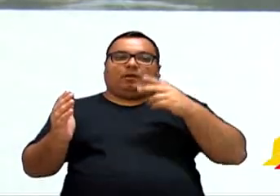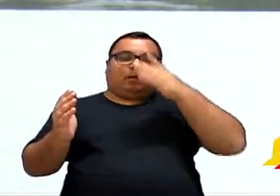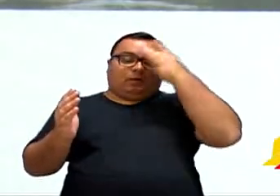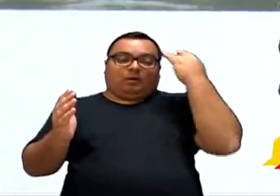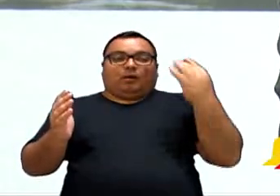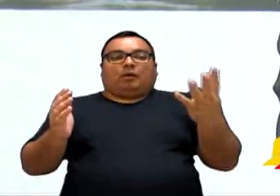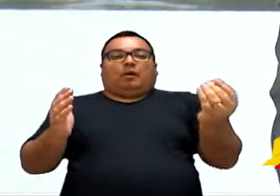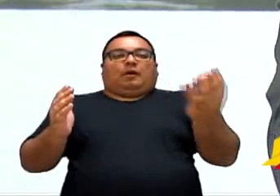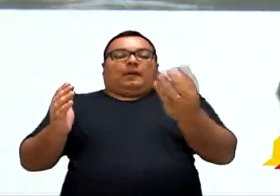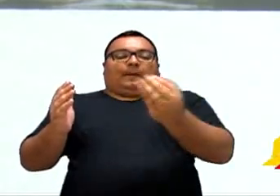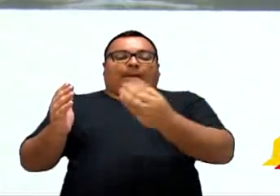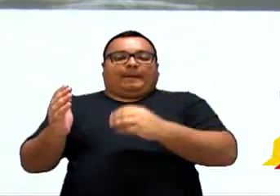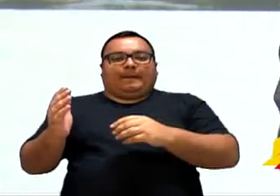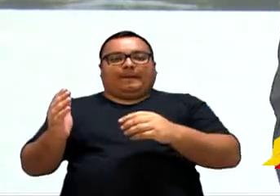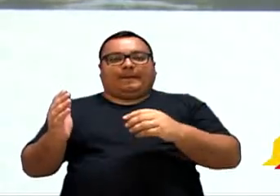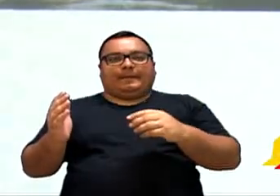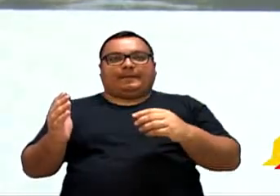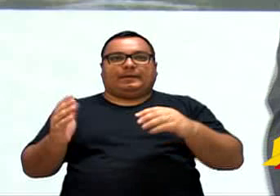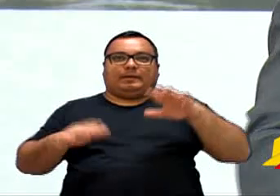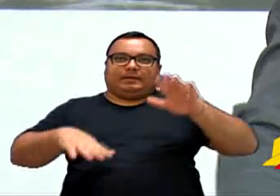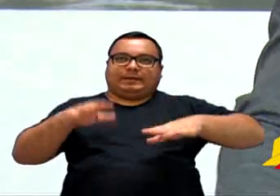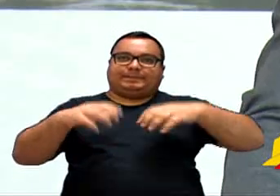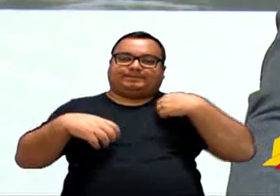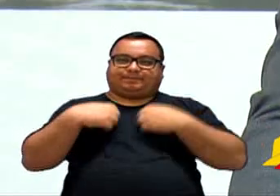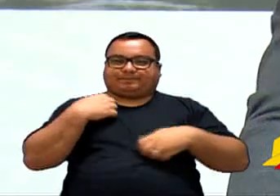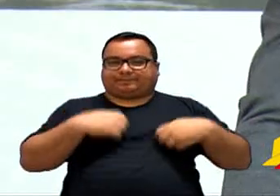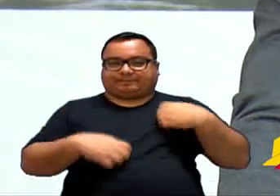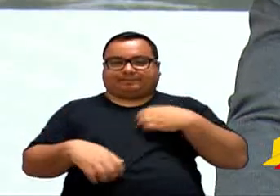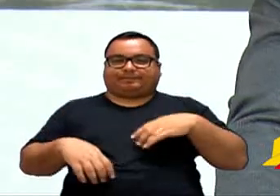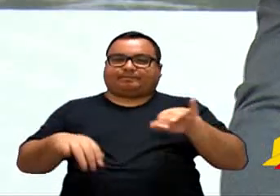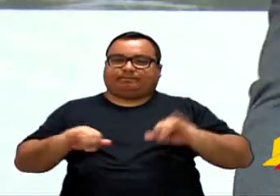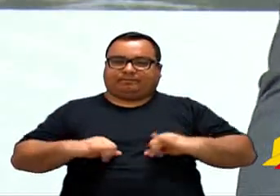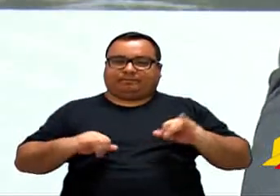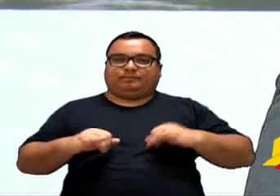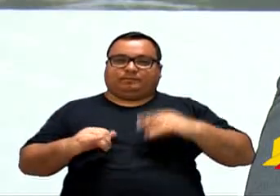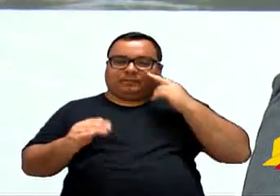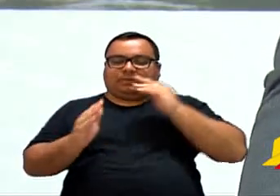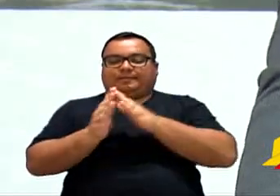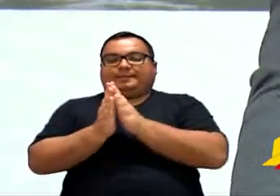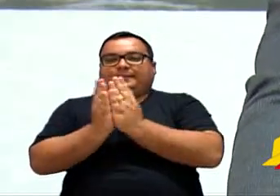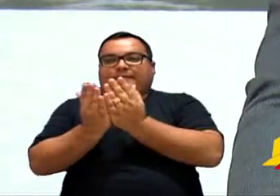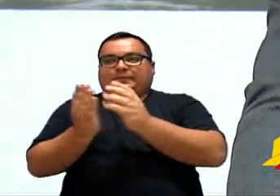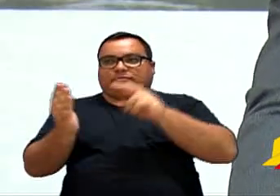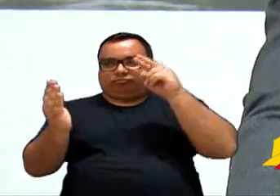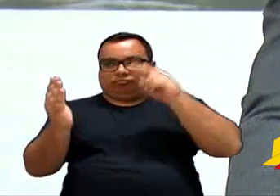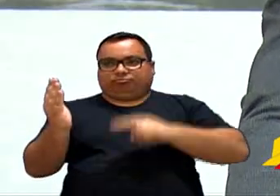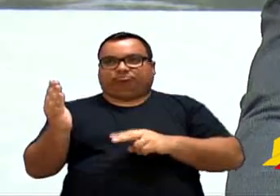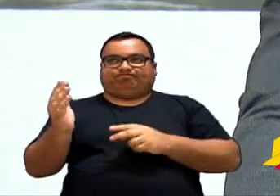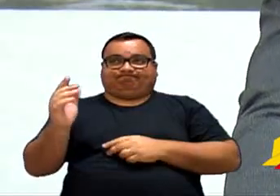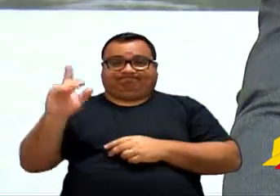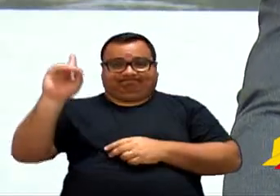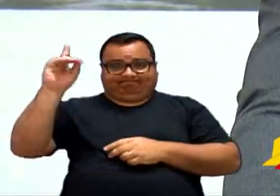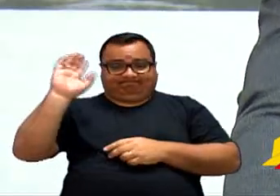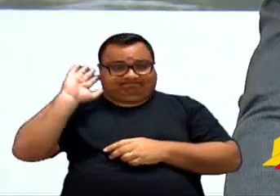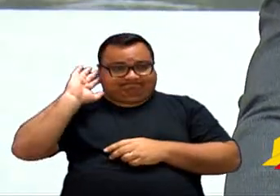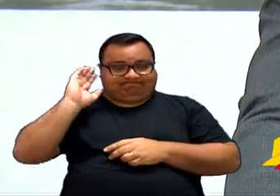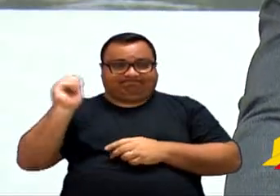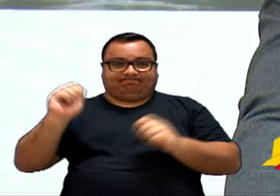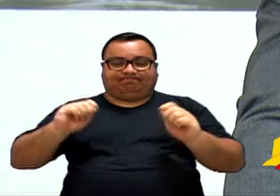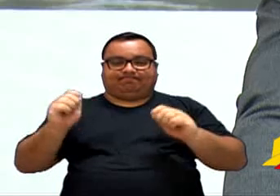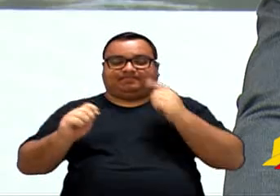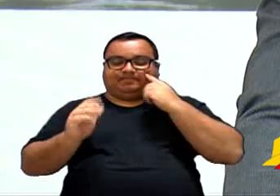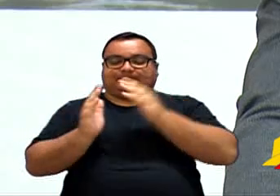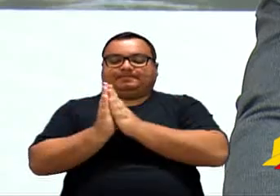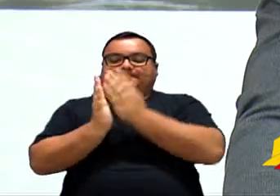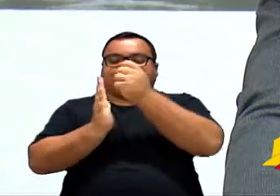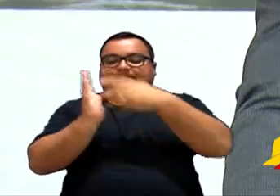nos seus momentos aí de angústia, procura por ele, e Deus sempre nos ouve. E o Salmo